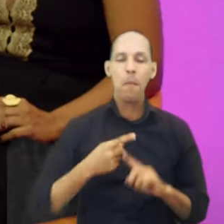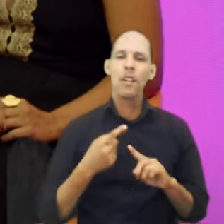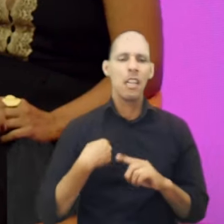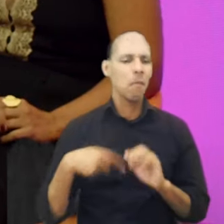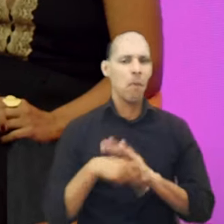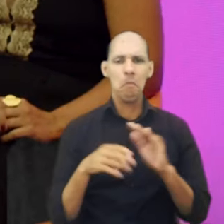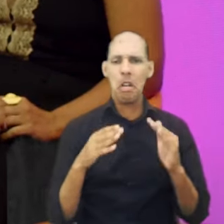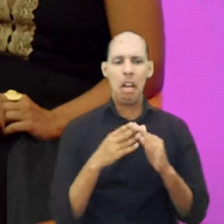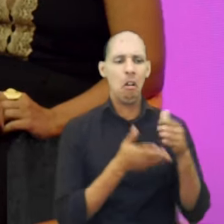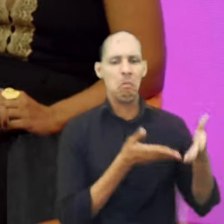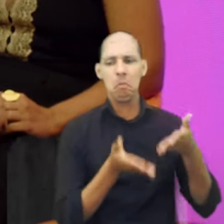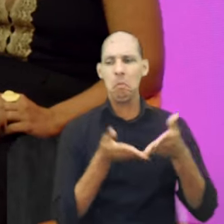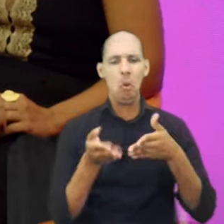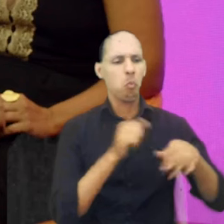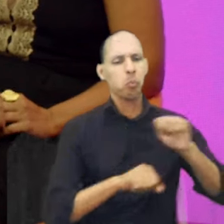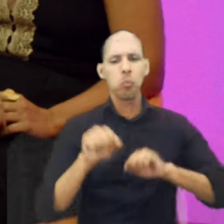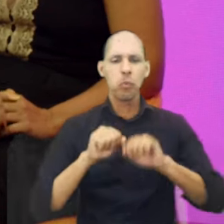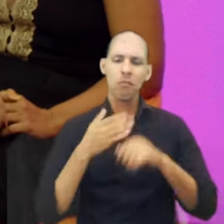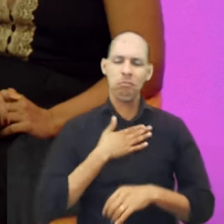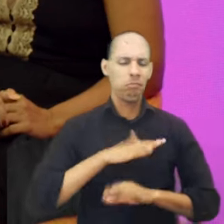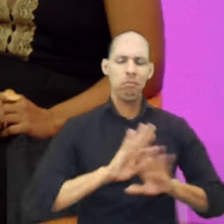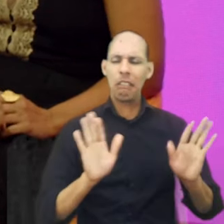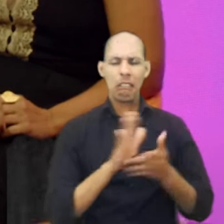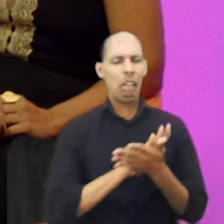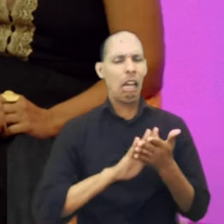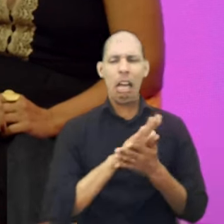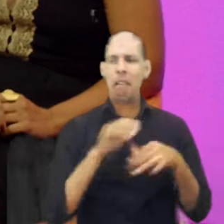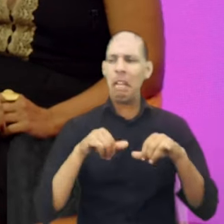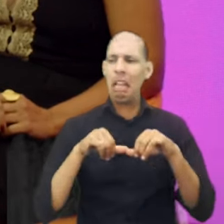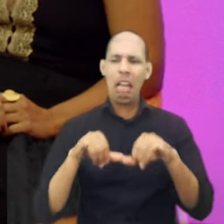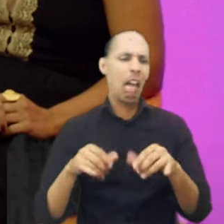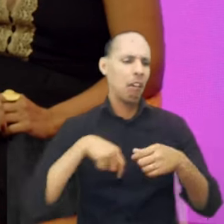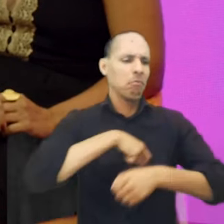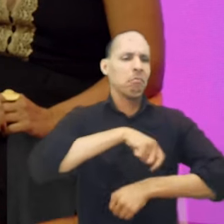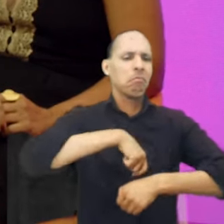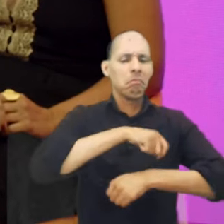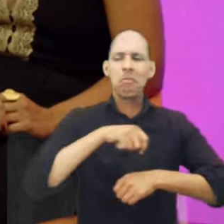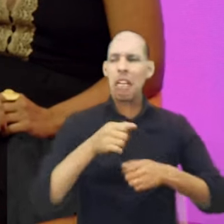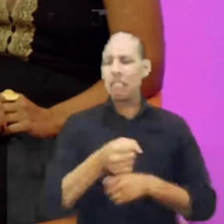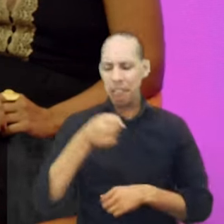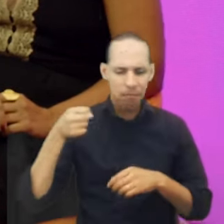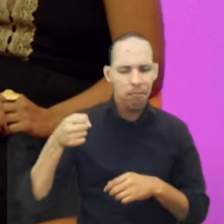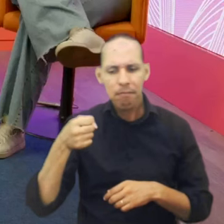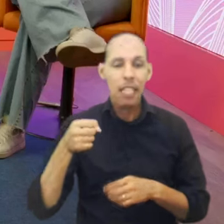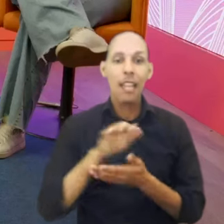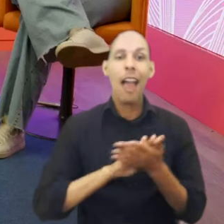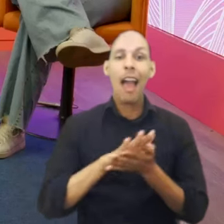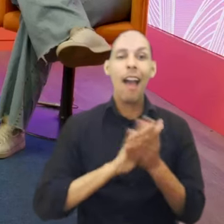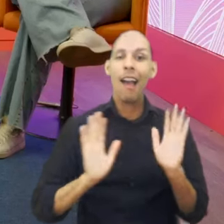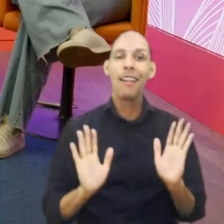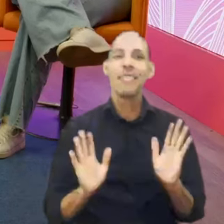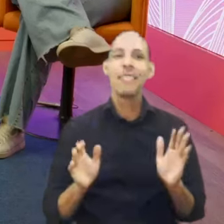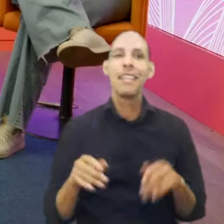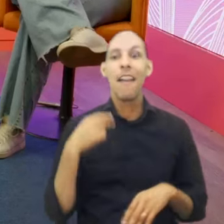pessoa da casa, né? Não gosto de nada daquilo. Não gosto de mercado, não gosto de cozinhar, não gosto de abrir a geladeira. E quando o armário tá cheio? Ai, como